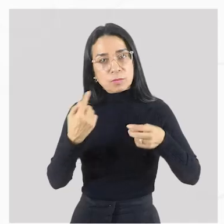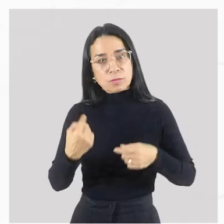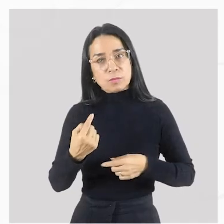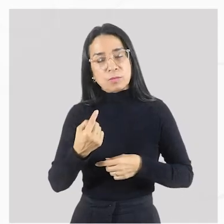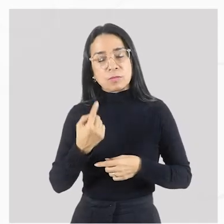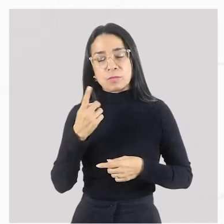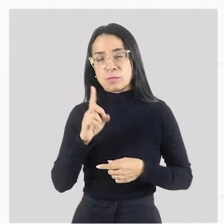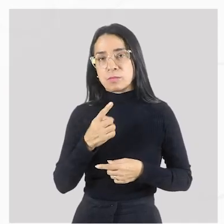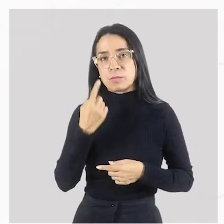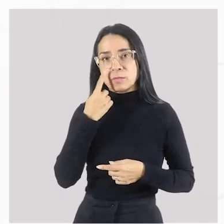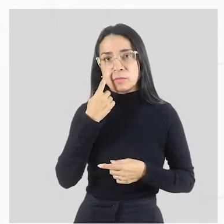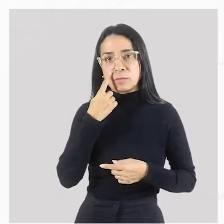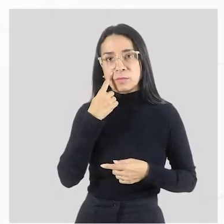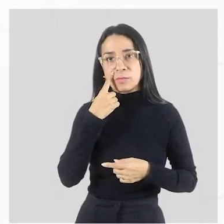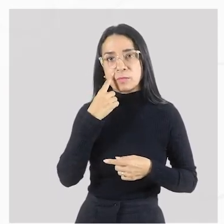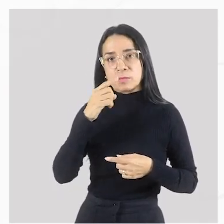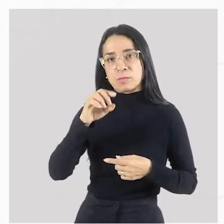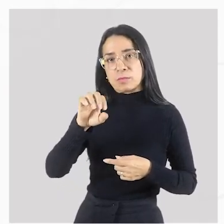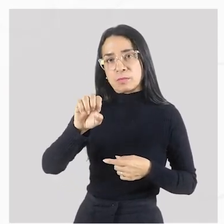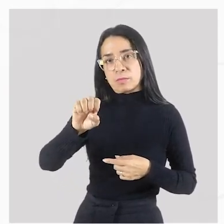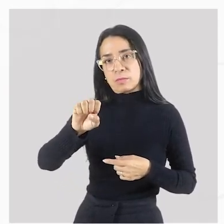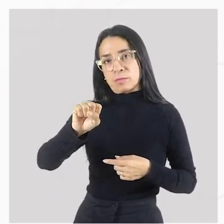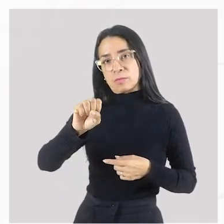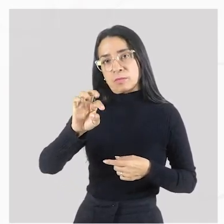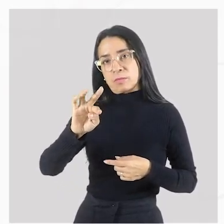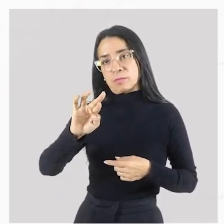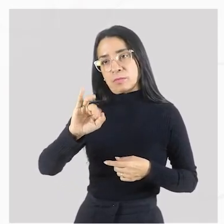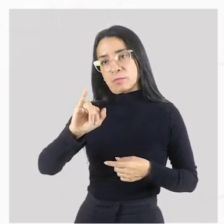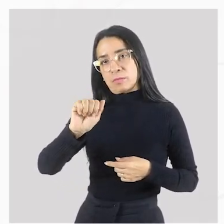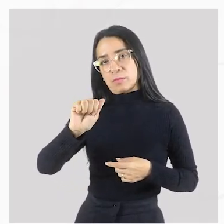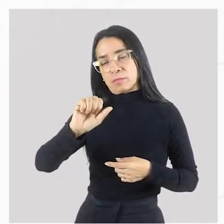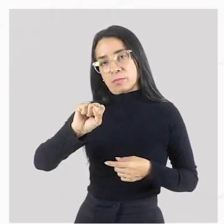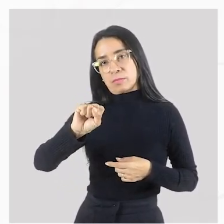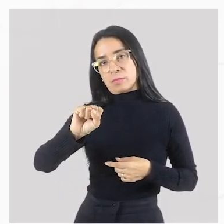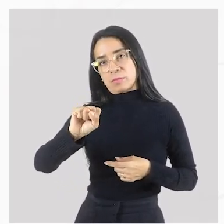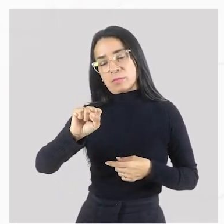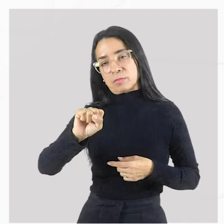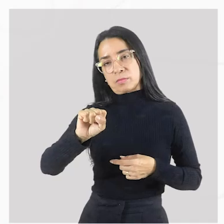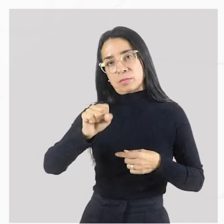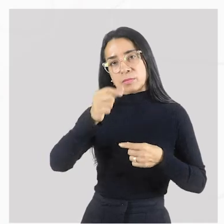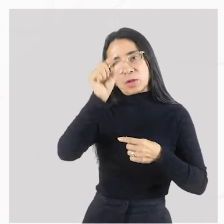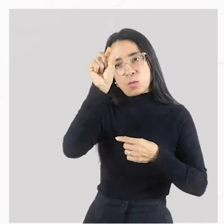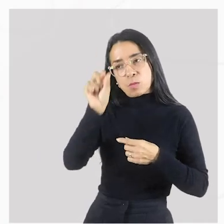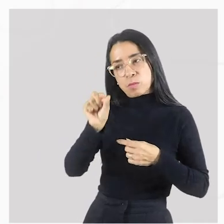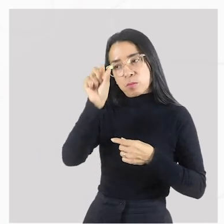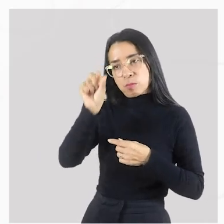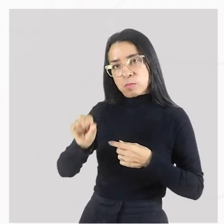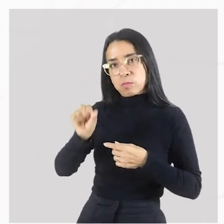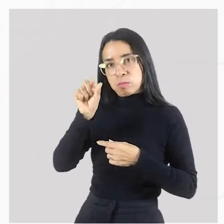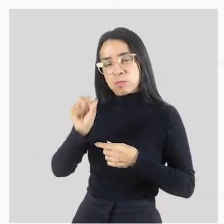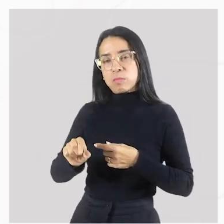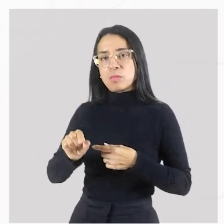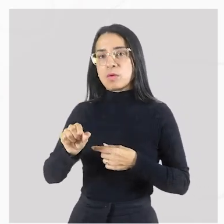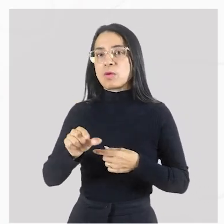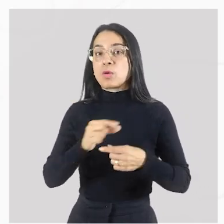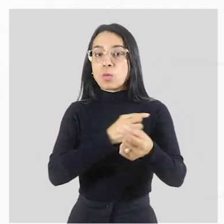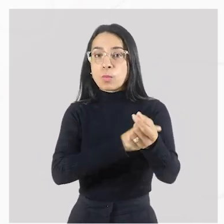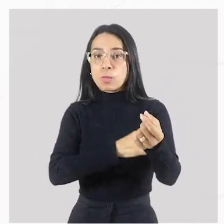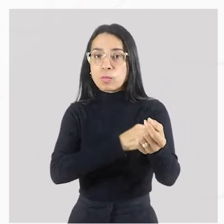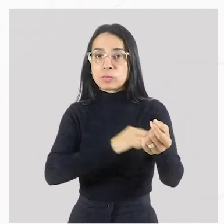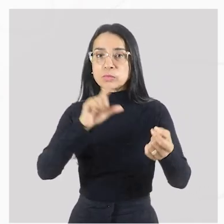vê estrias, né? Estria mesmo, igual a gente vê no nosso corpo, aquelas listras. No músculo liso a gente não